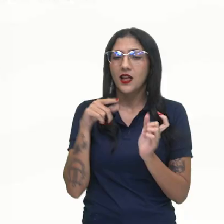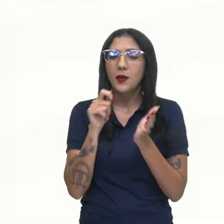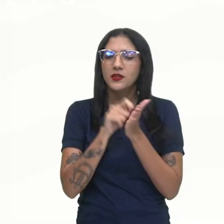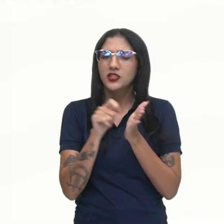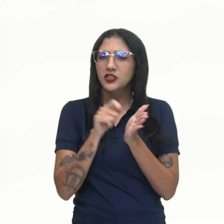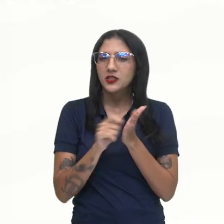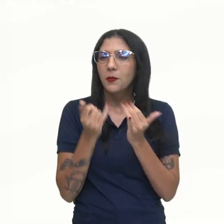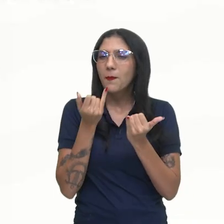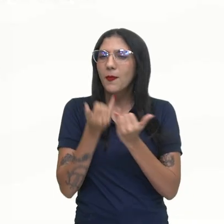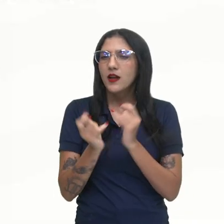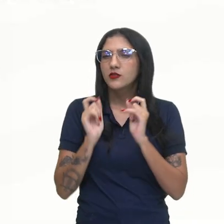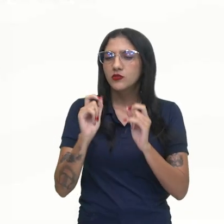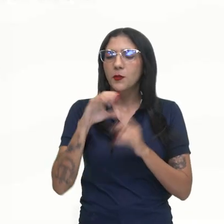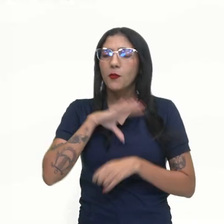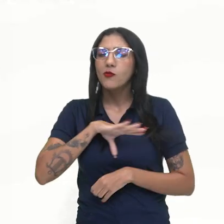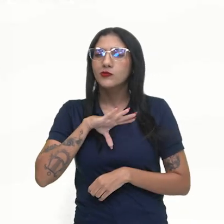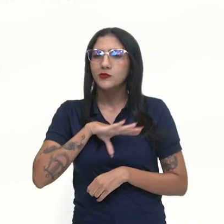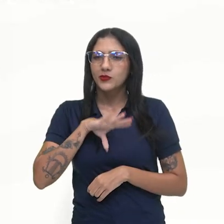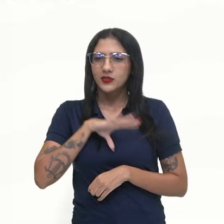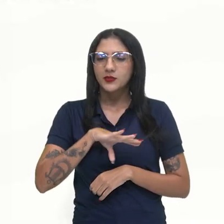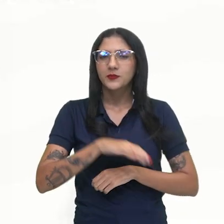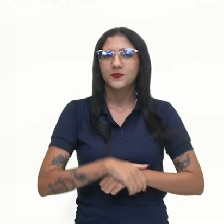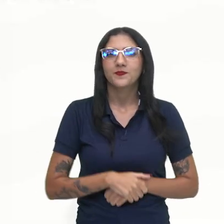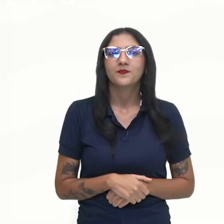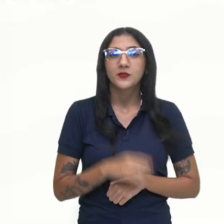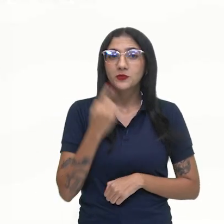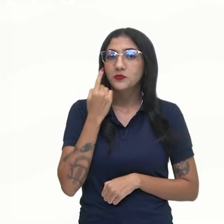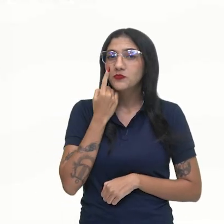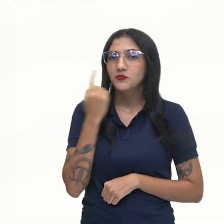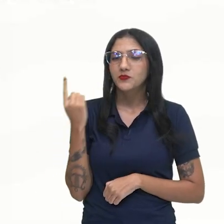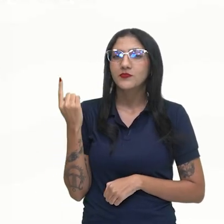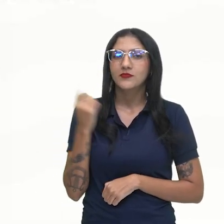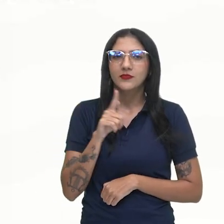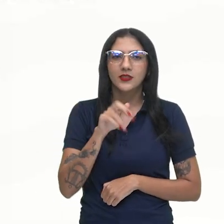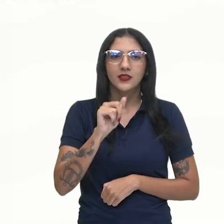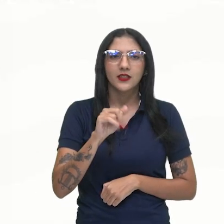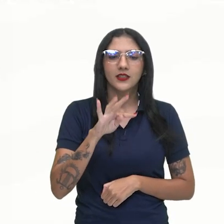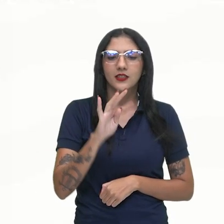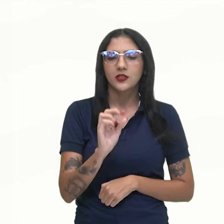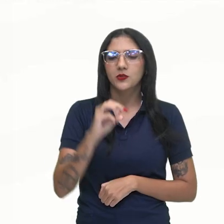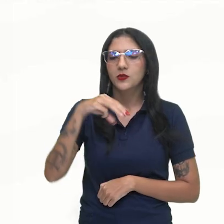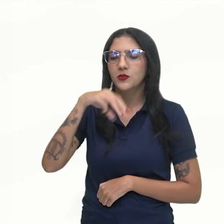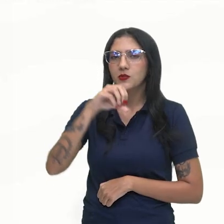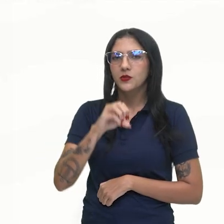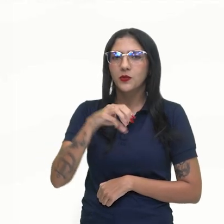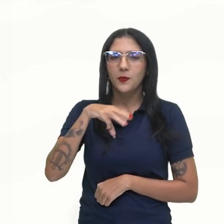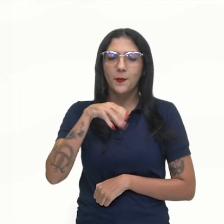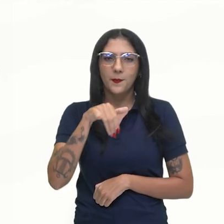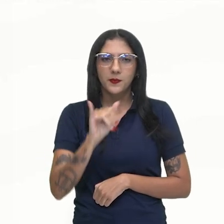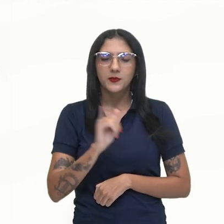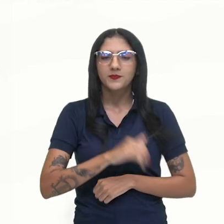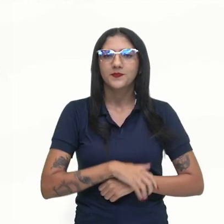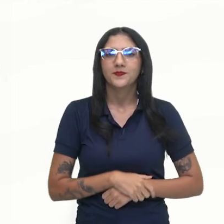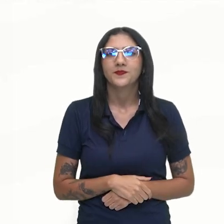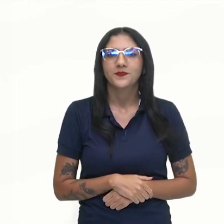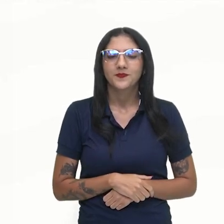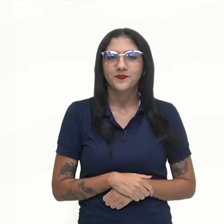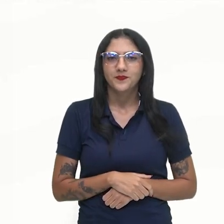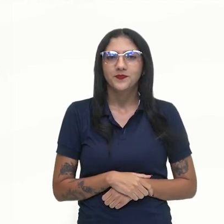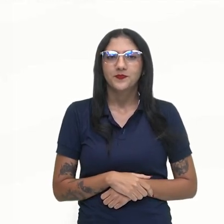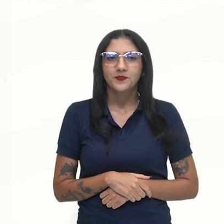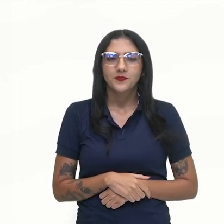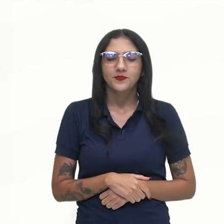portuguesa, né? Gastronomy, olha, gastronomia. Mostrar para vocês que